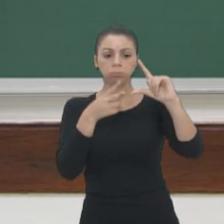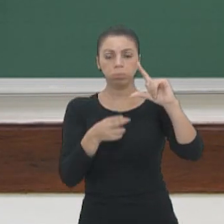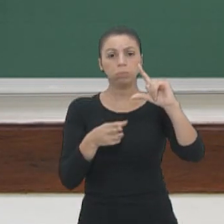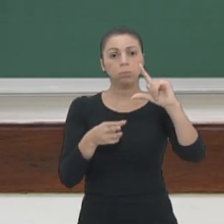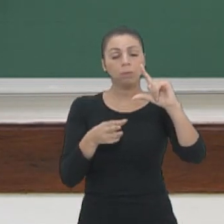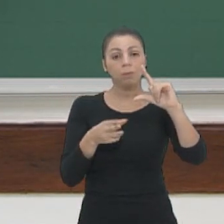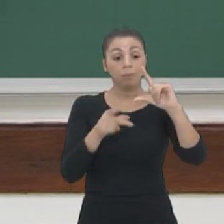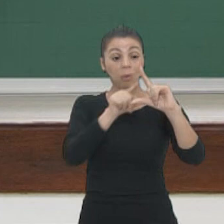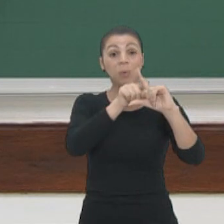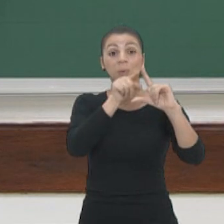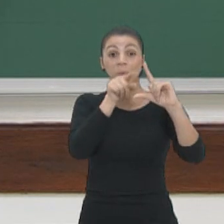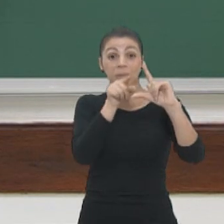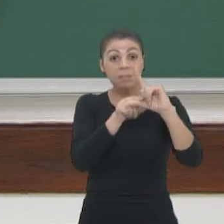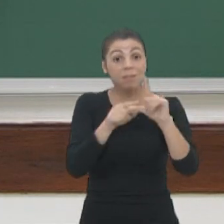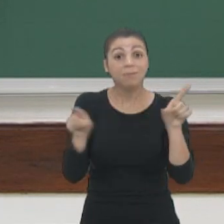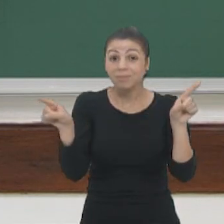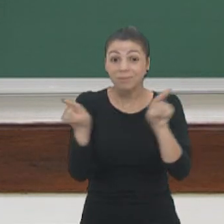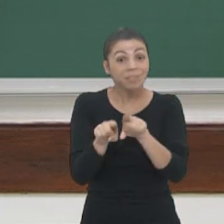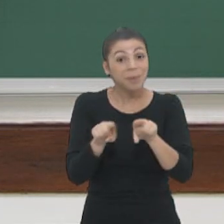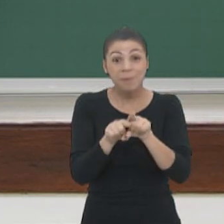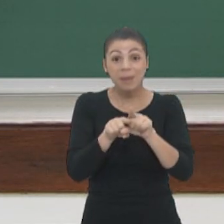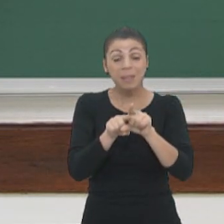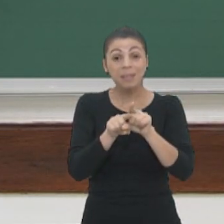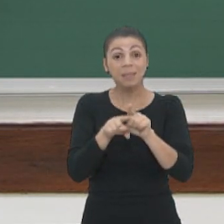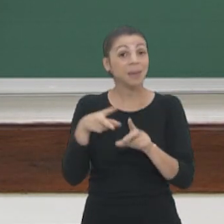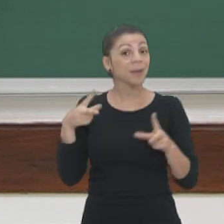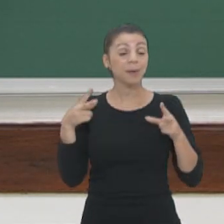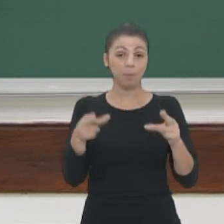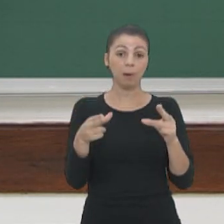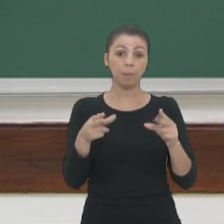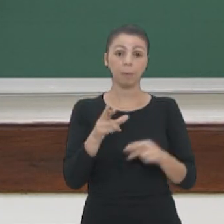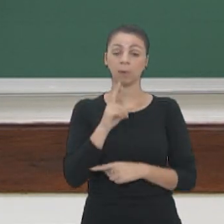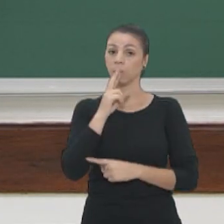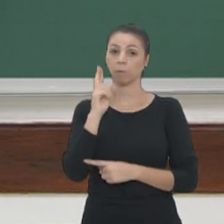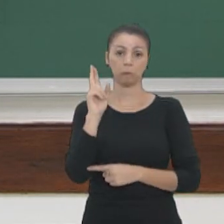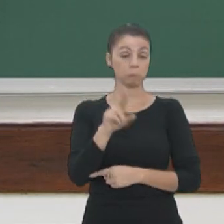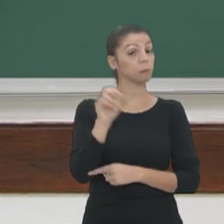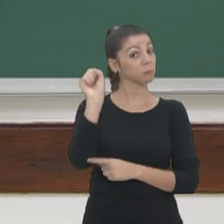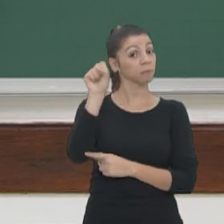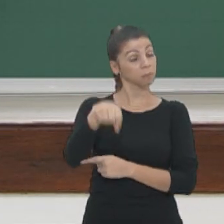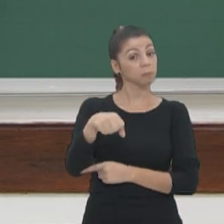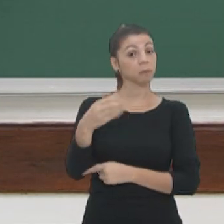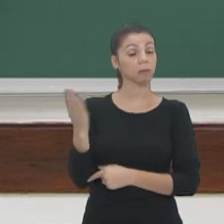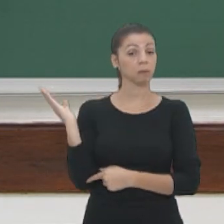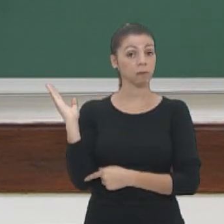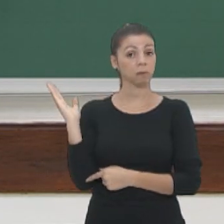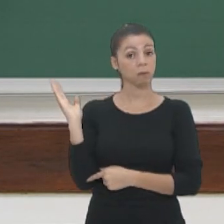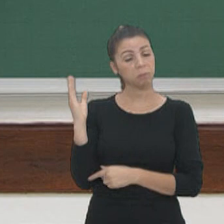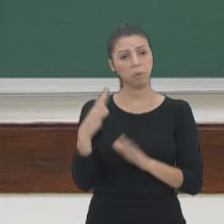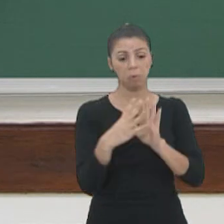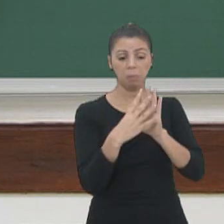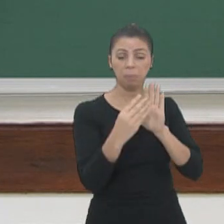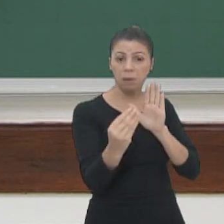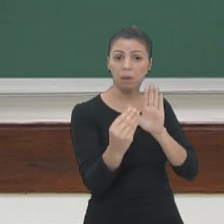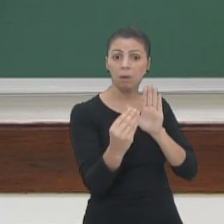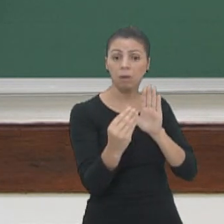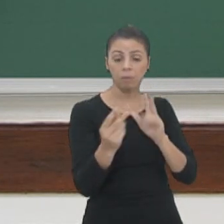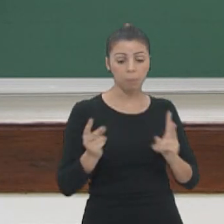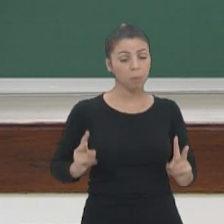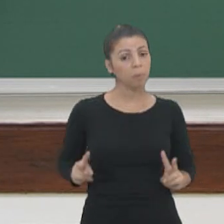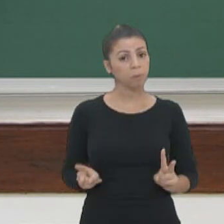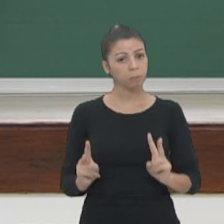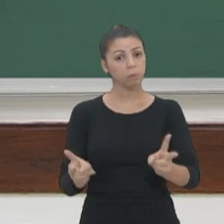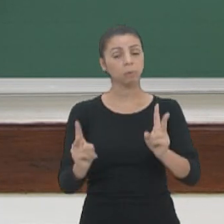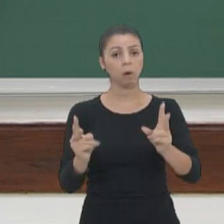resposta vai ser sim. Depois que vocês copiaram o desenho, depois que vocês fizeram, nós vamos